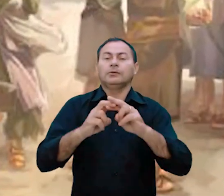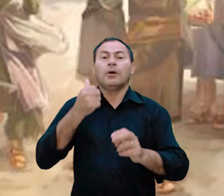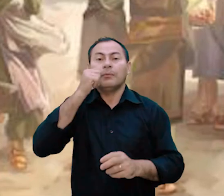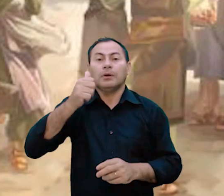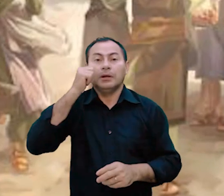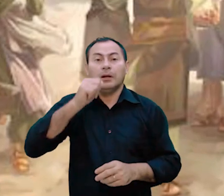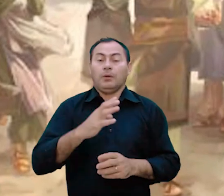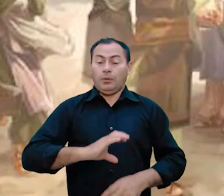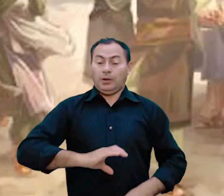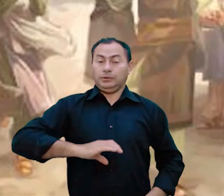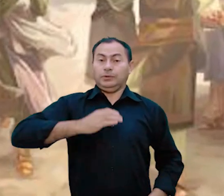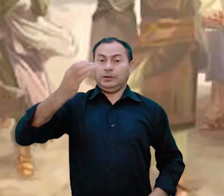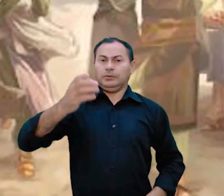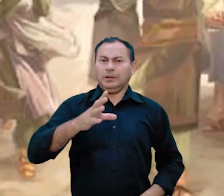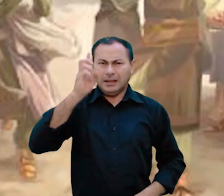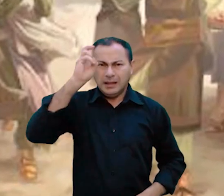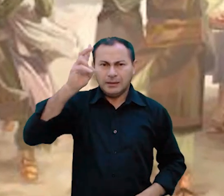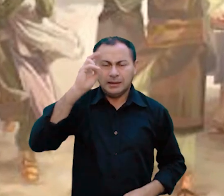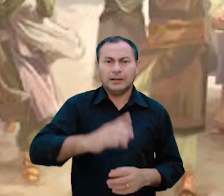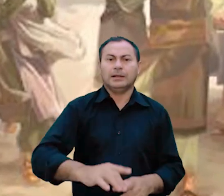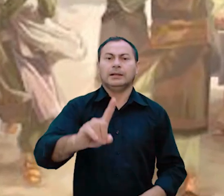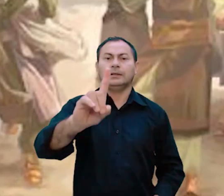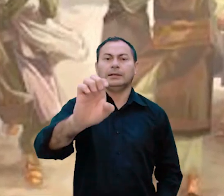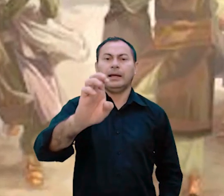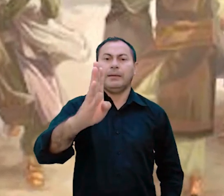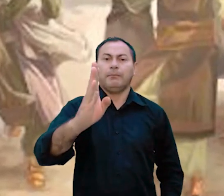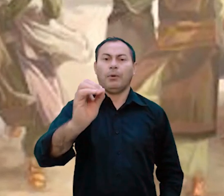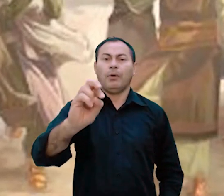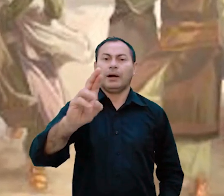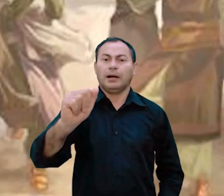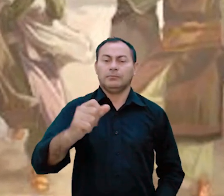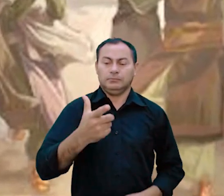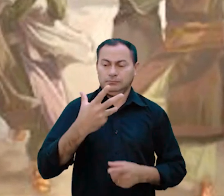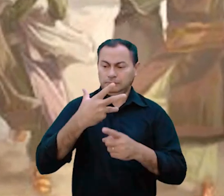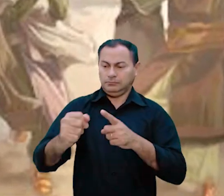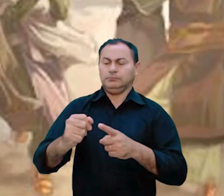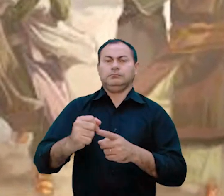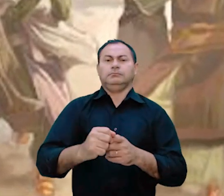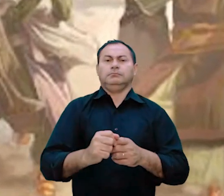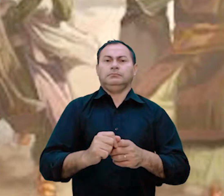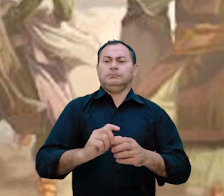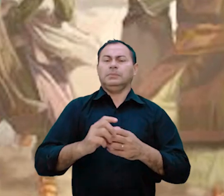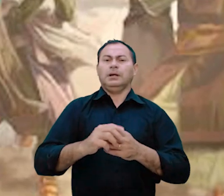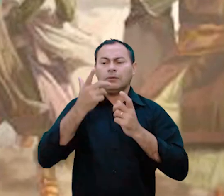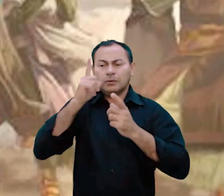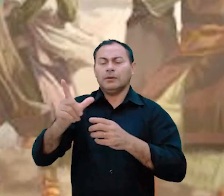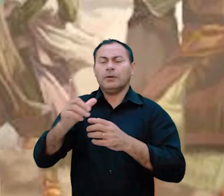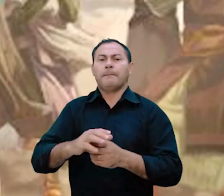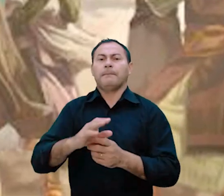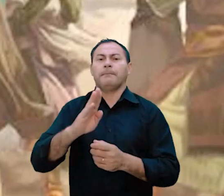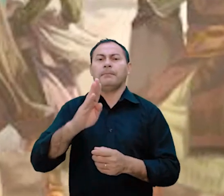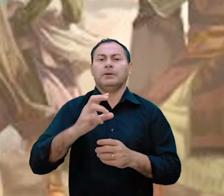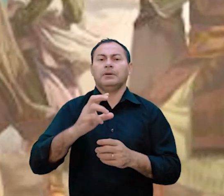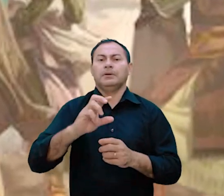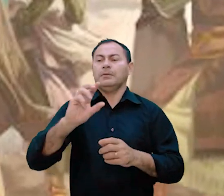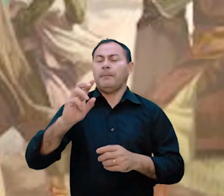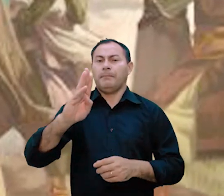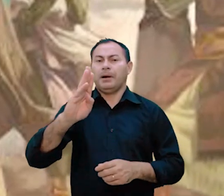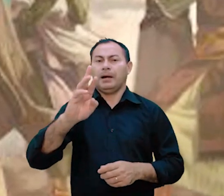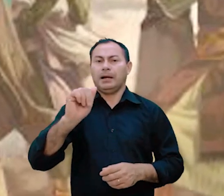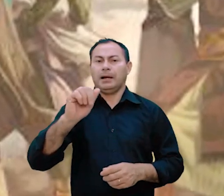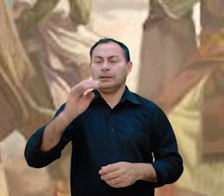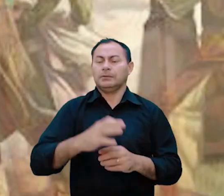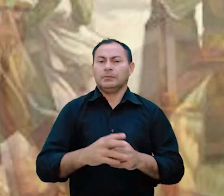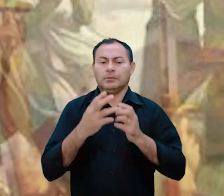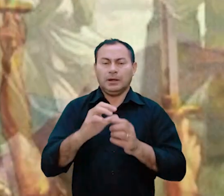veio por meio de uma mulher muito corajosa. Você lembra? Débora. Débora convenceu o israelita Baraque a acompanhá-la na conquista